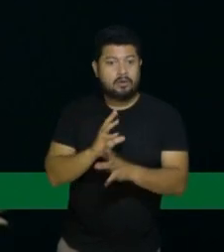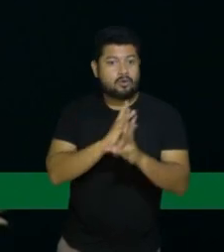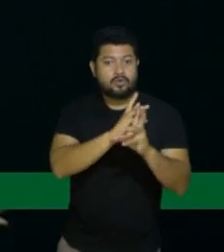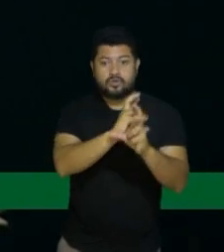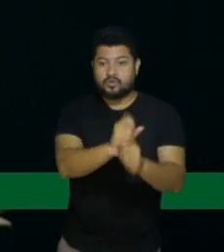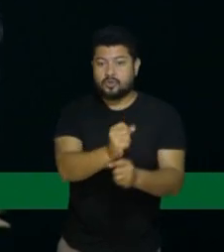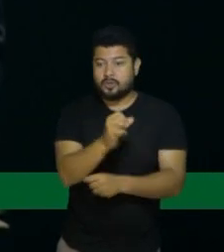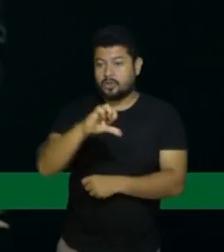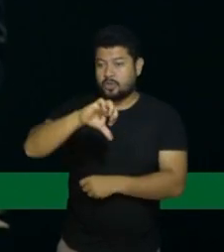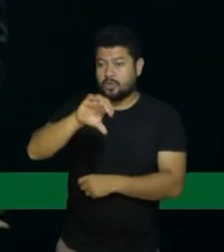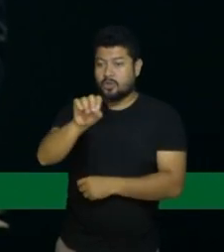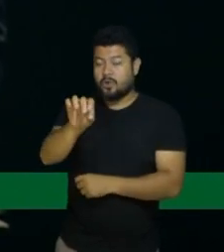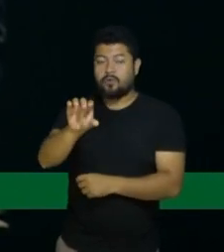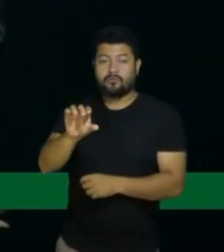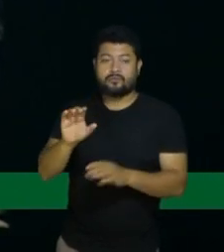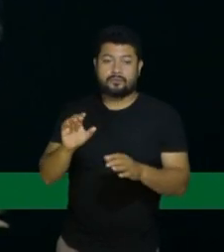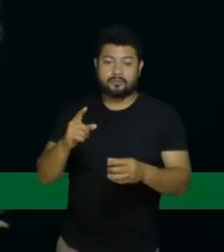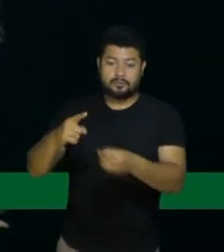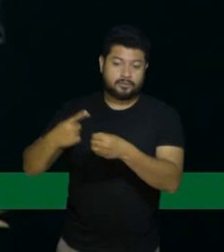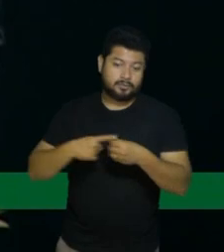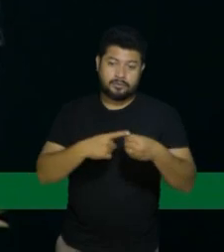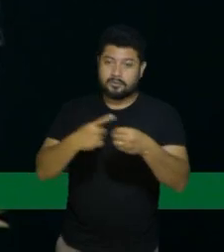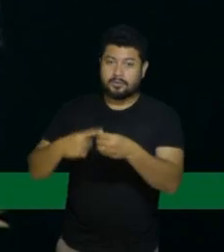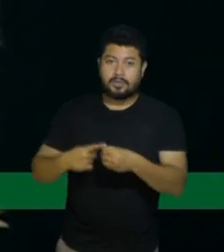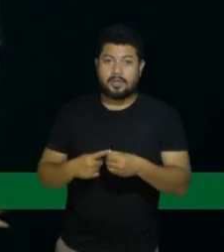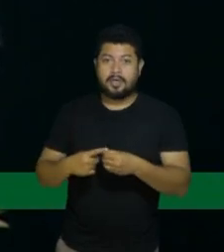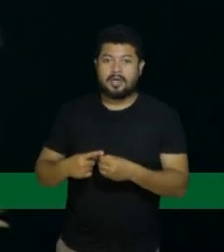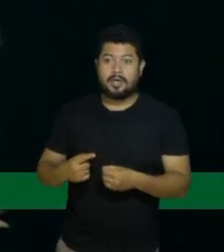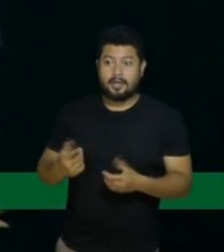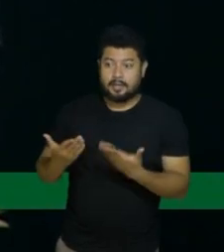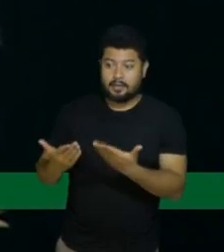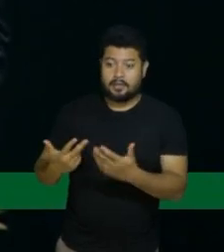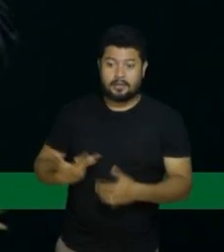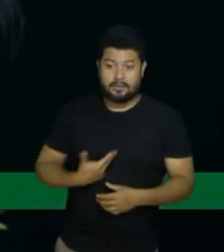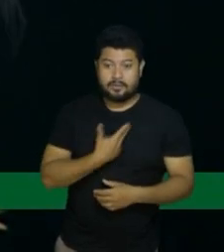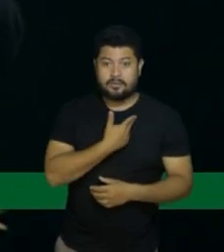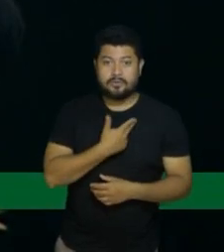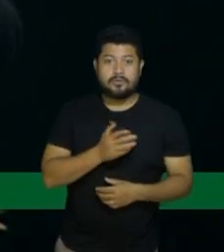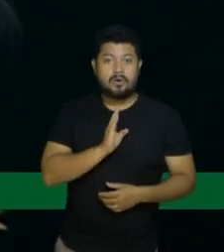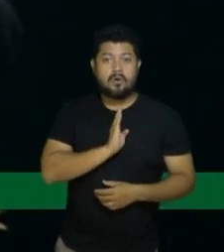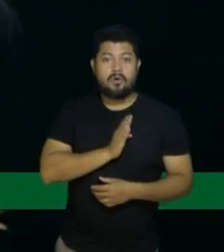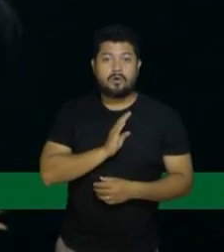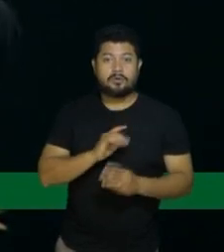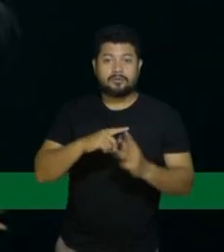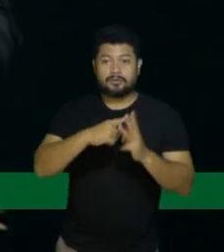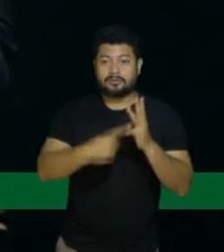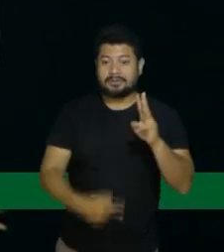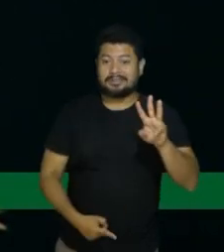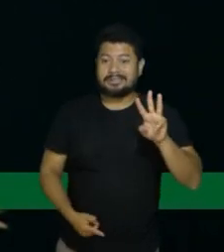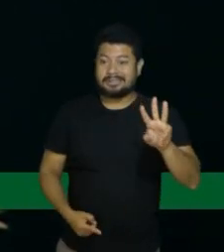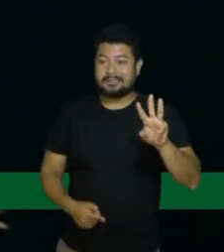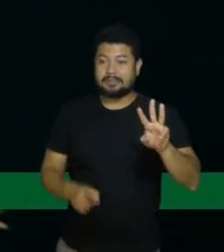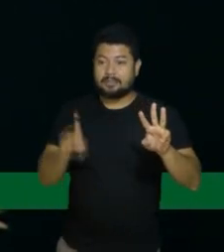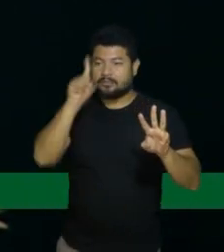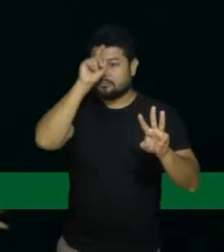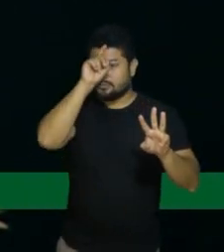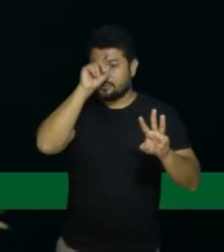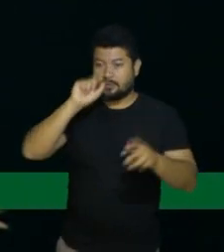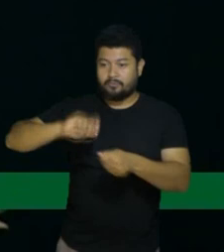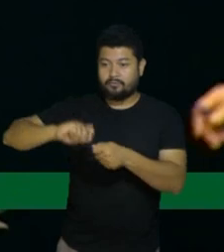Catarinenses realização de cirurgias endovasculares só existe três hospitais em Santa Catarina que faz